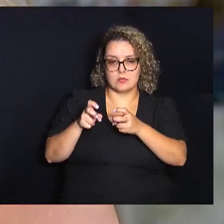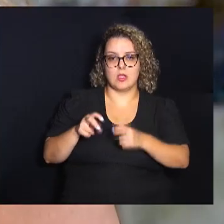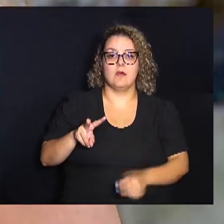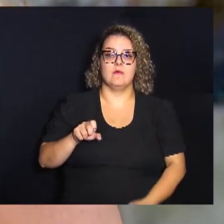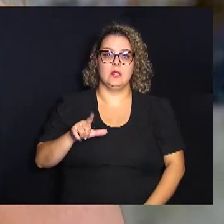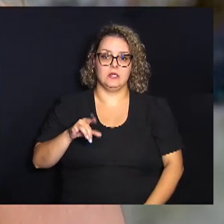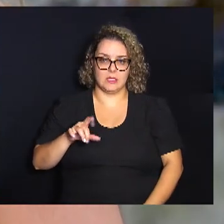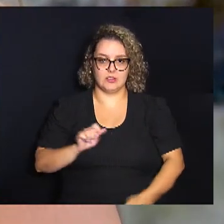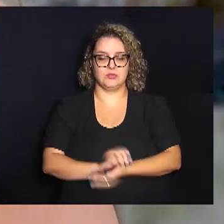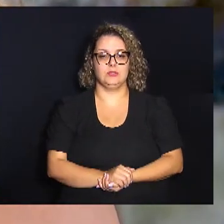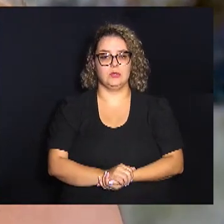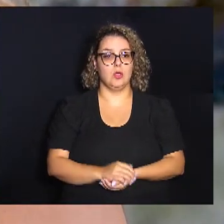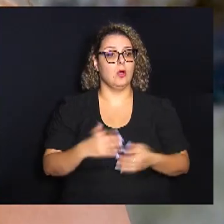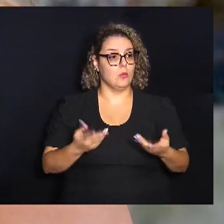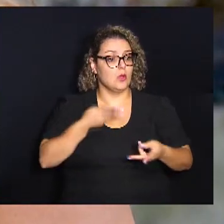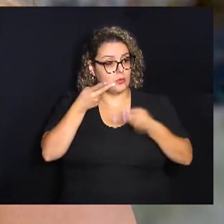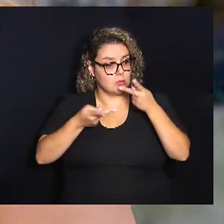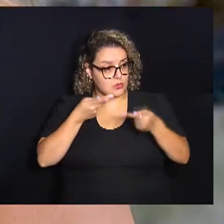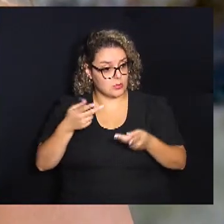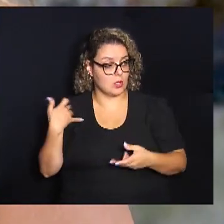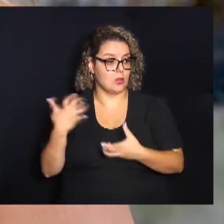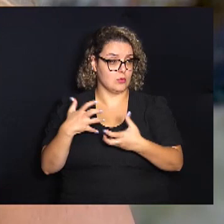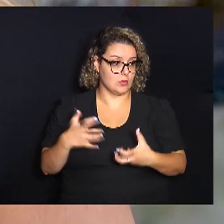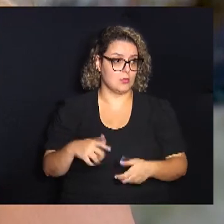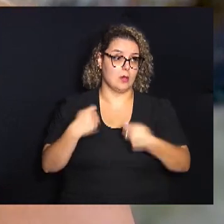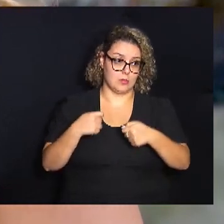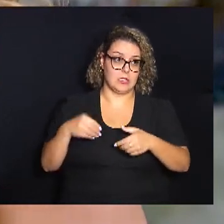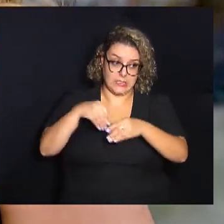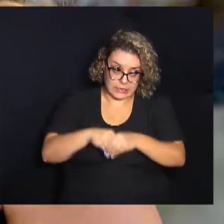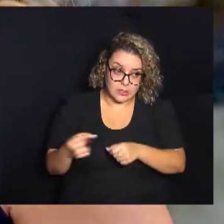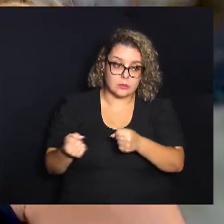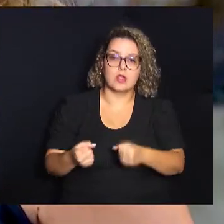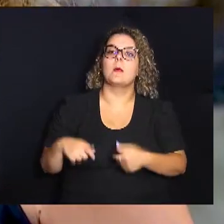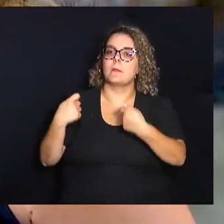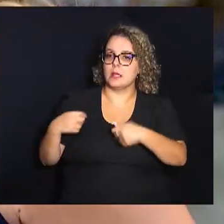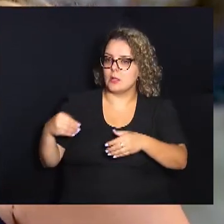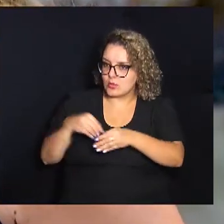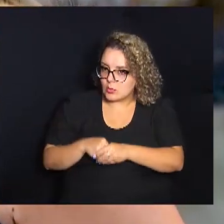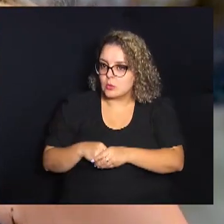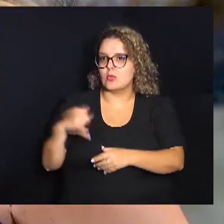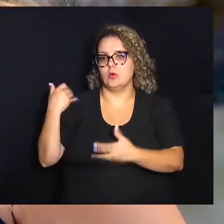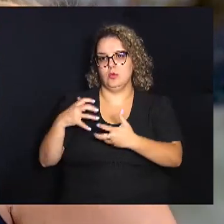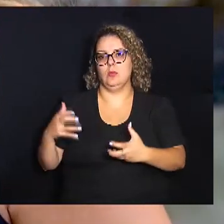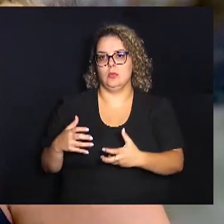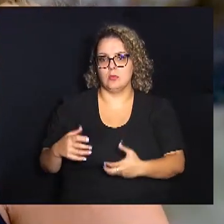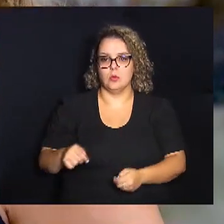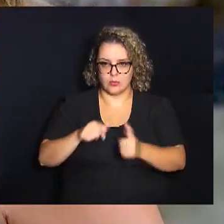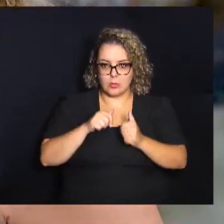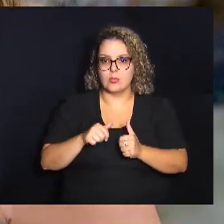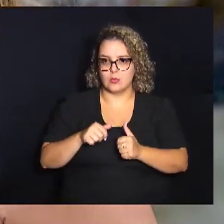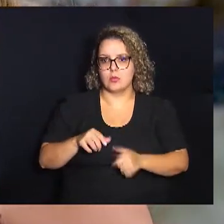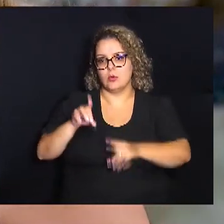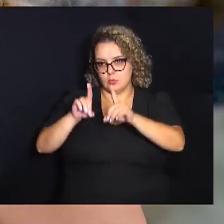credencial. Bom, a gente estava falando que o idoso ele tem que estar no carro, né? Tem que estar tanto o idoso, o beneficiário, o idoso e